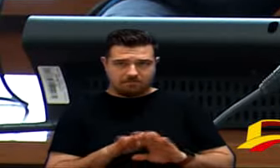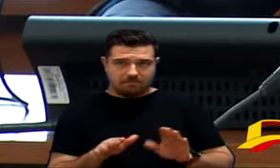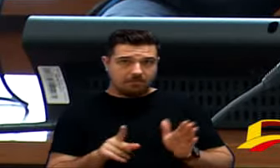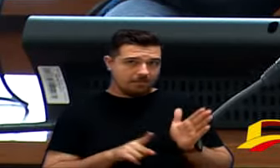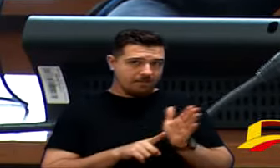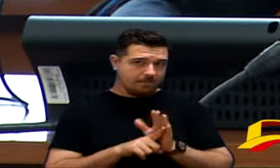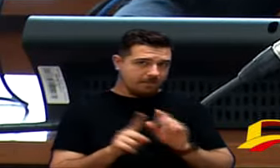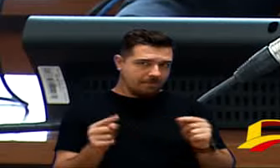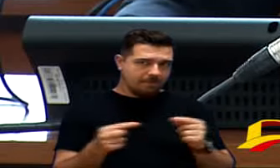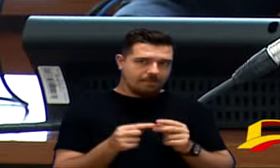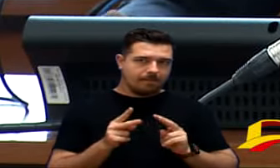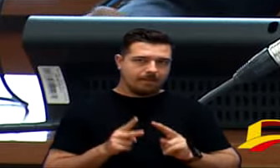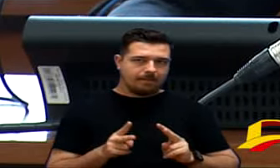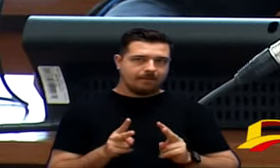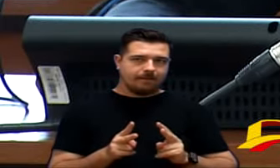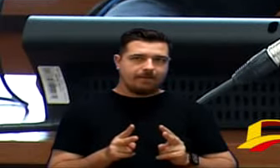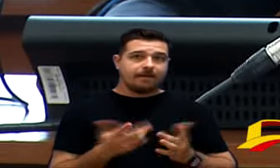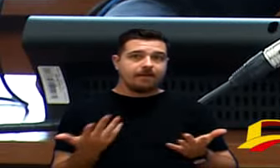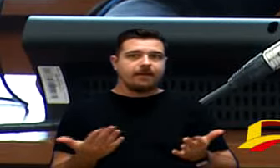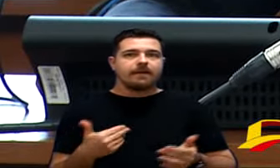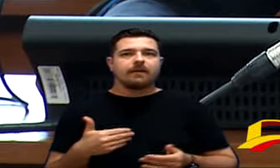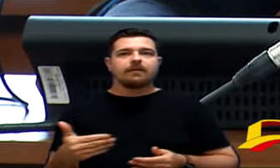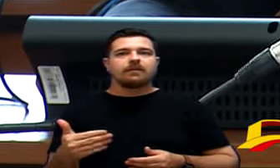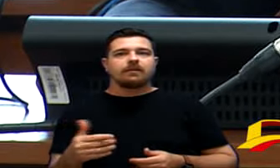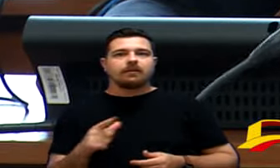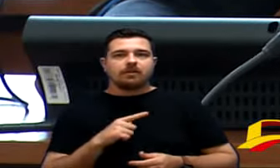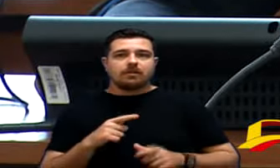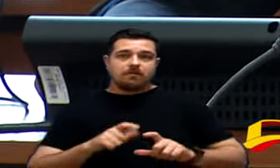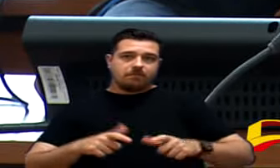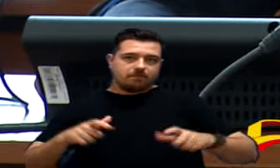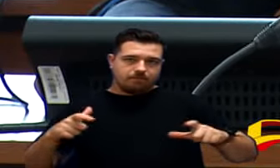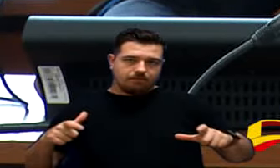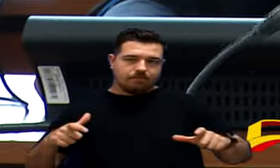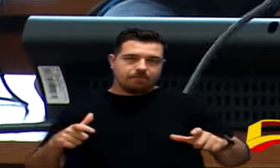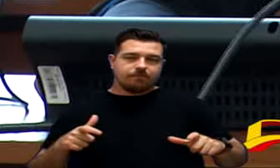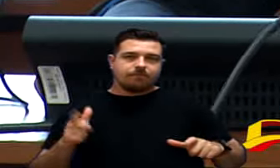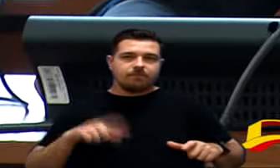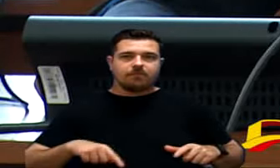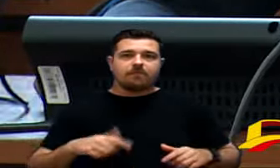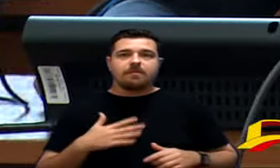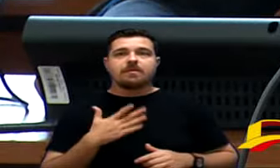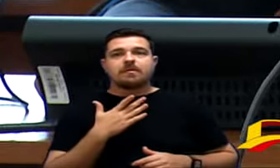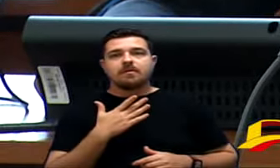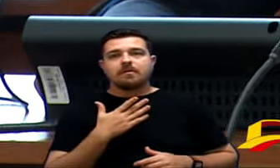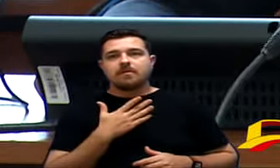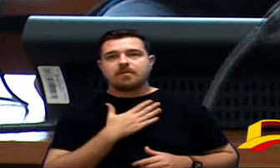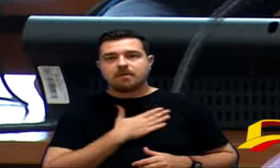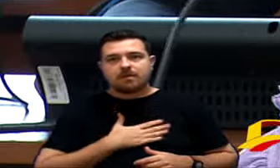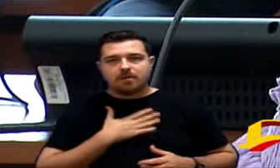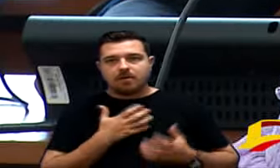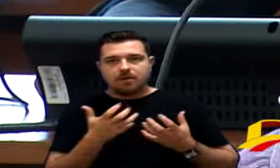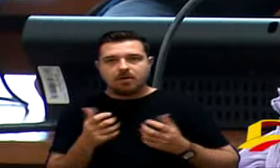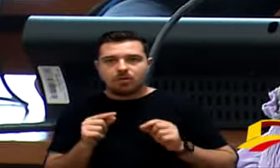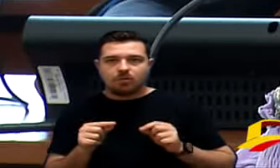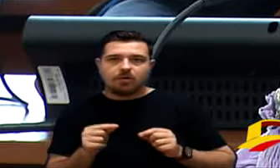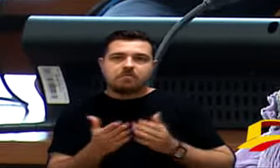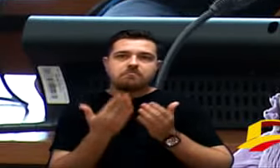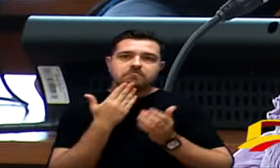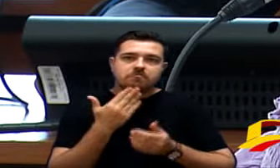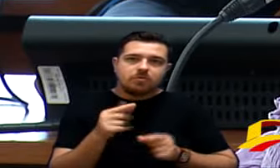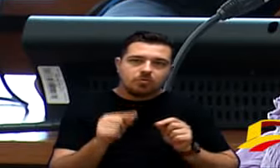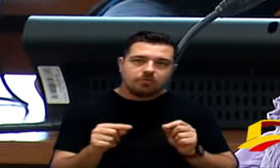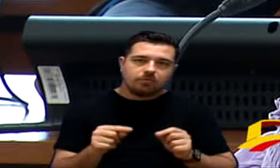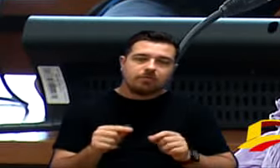pergunta então Eh vai fazer essa ampliação né Eu gostaria de ter até de eh solicitar